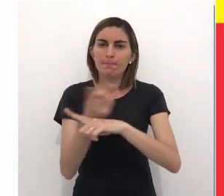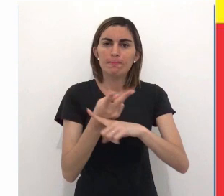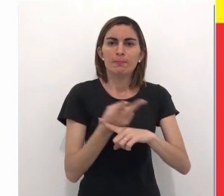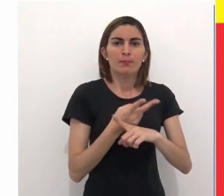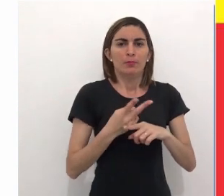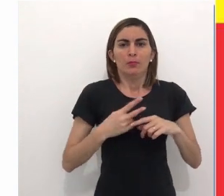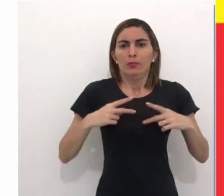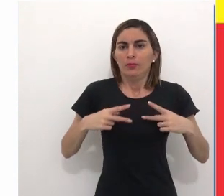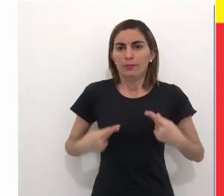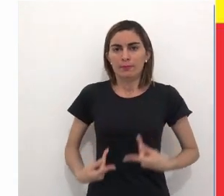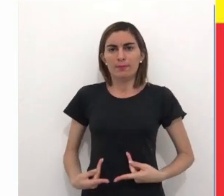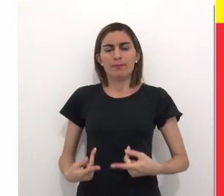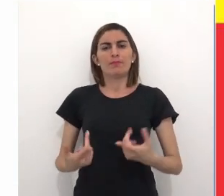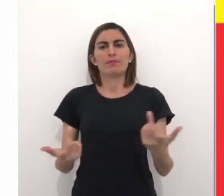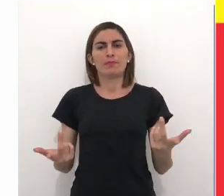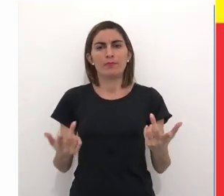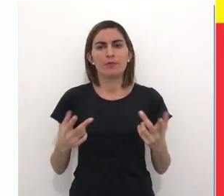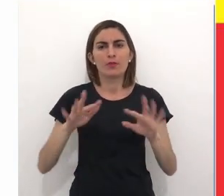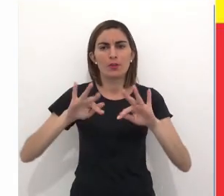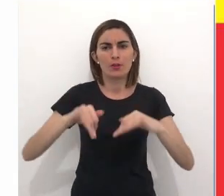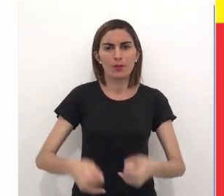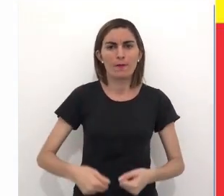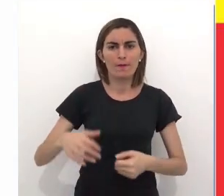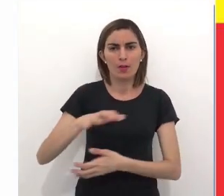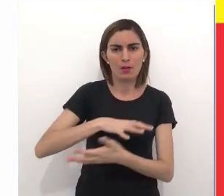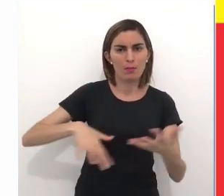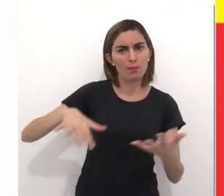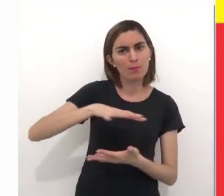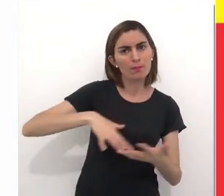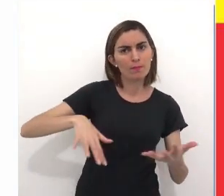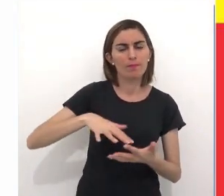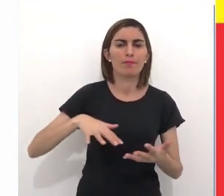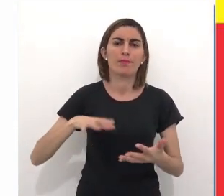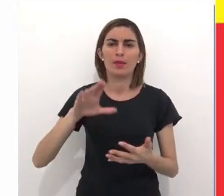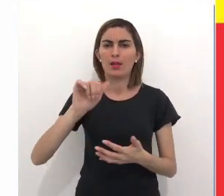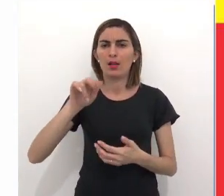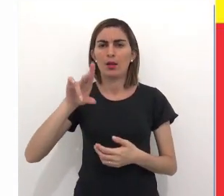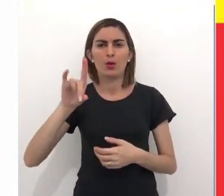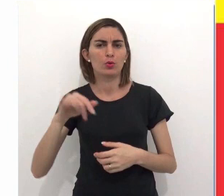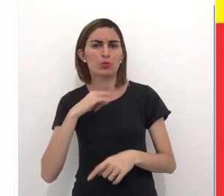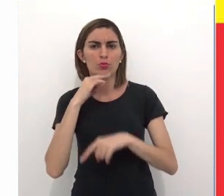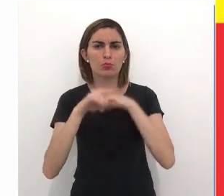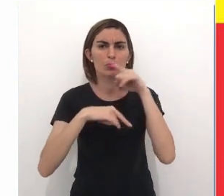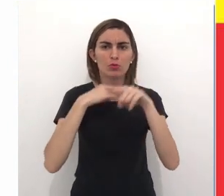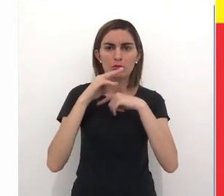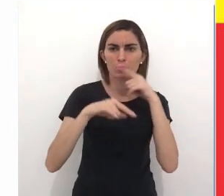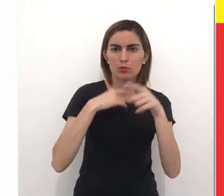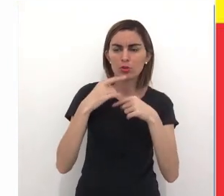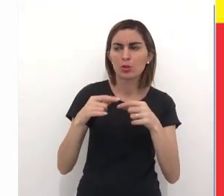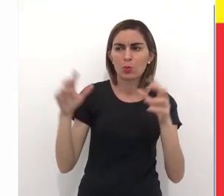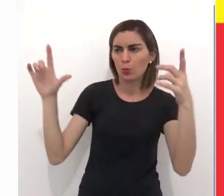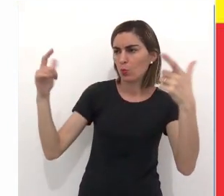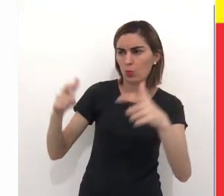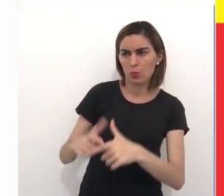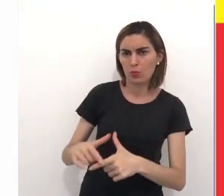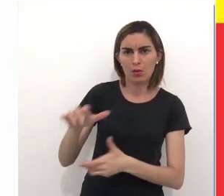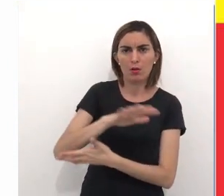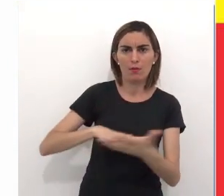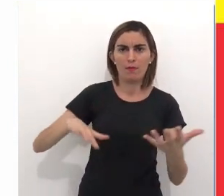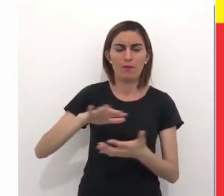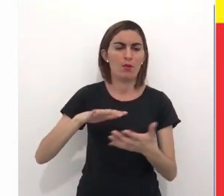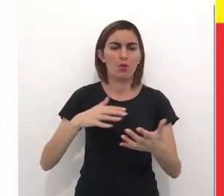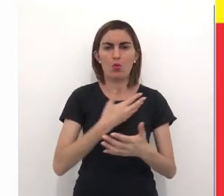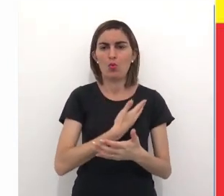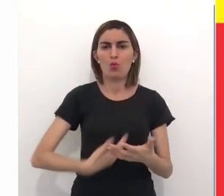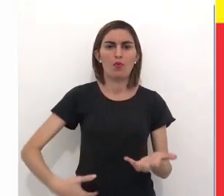caçada humana. Fim da revolta. Caldas, não conseguindo conter a revolta,